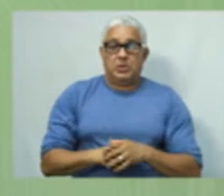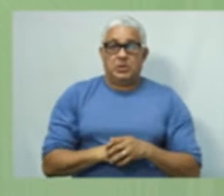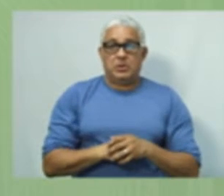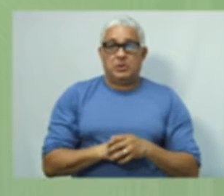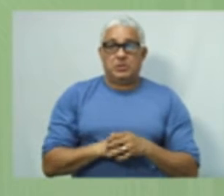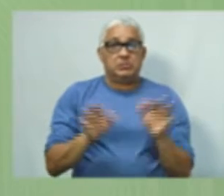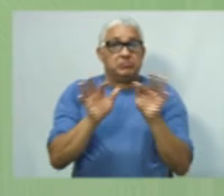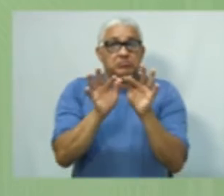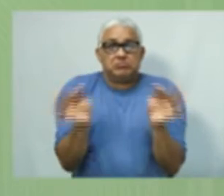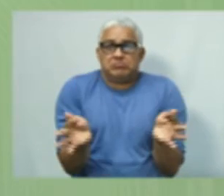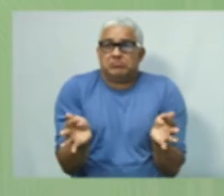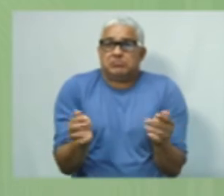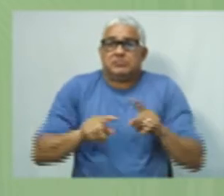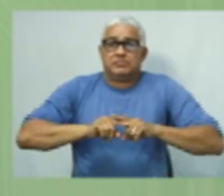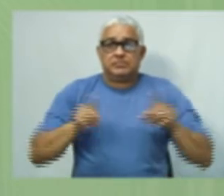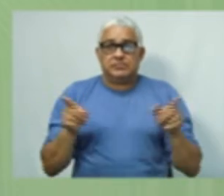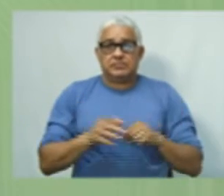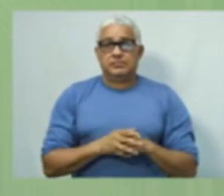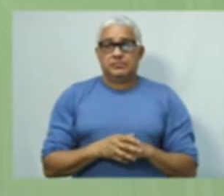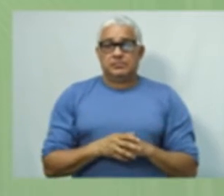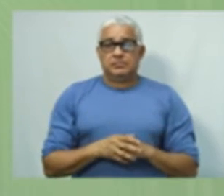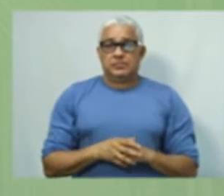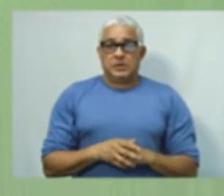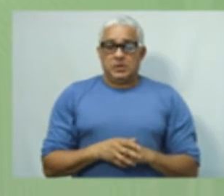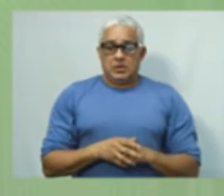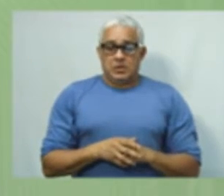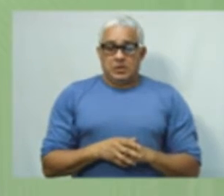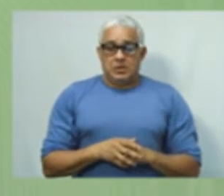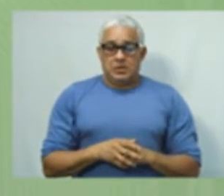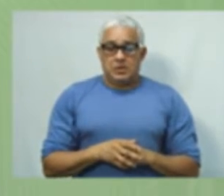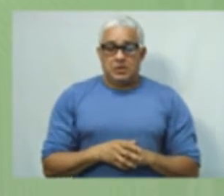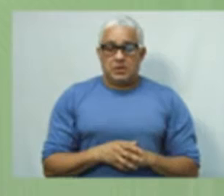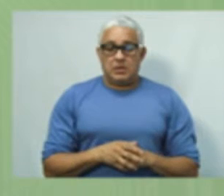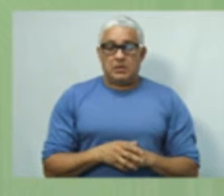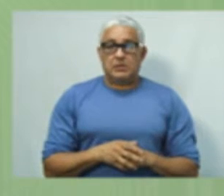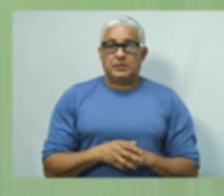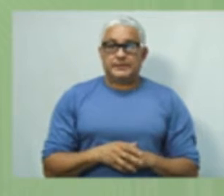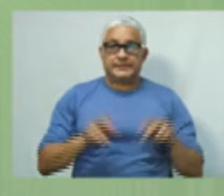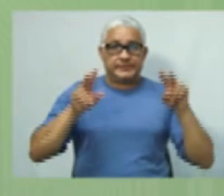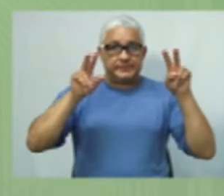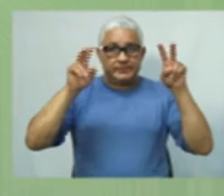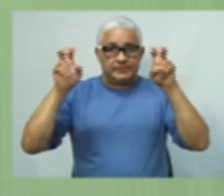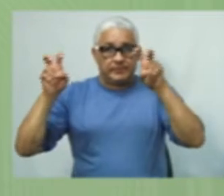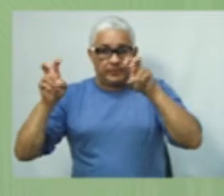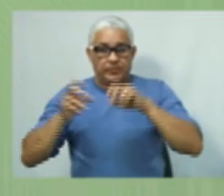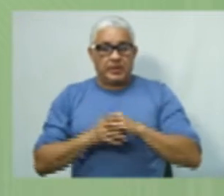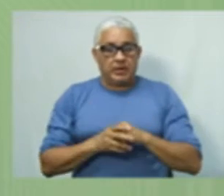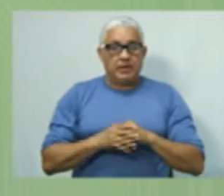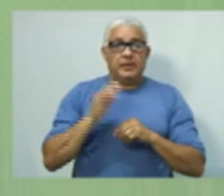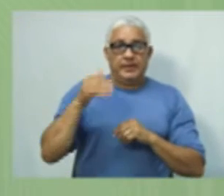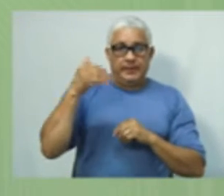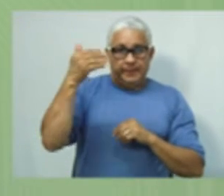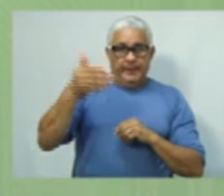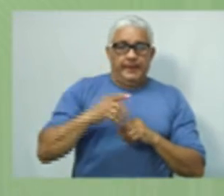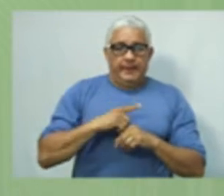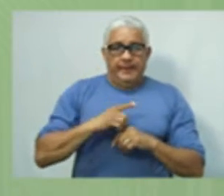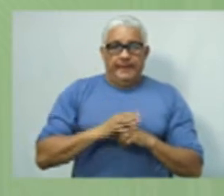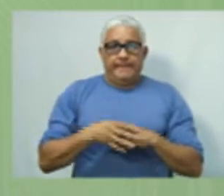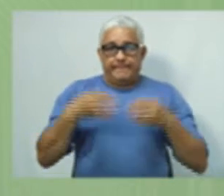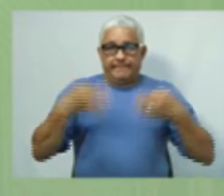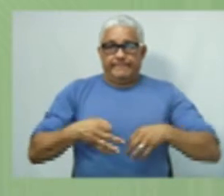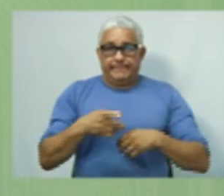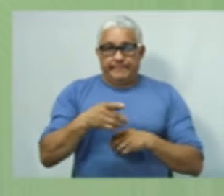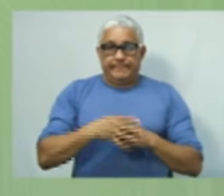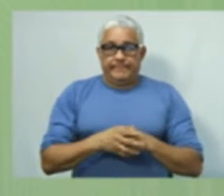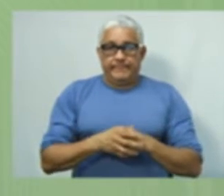são simples, mas eles são, vamos dizer assim, são temáticos, tá, pessoal? Mais na frente, tenho certeza que vocês